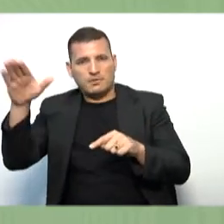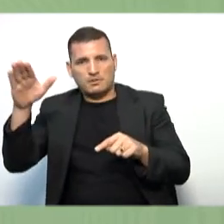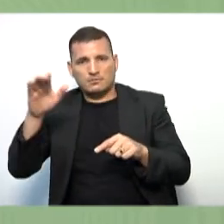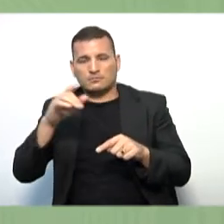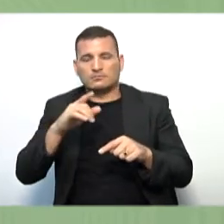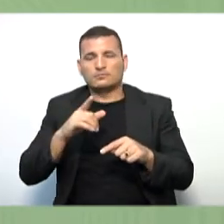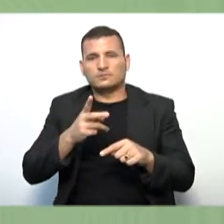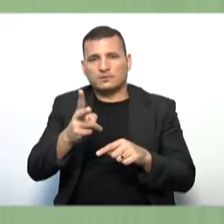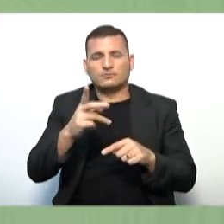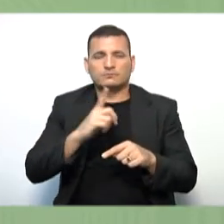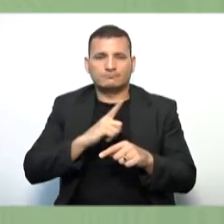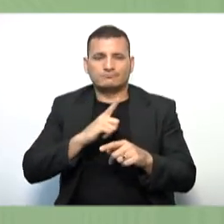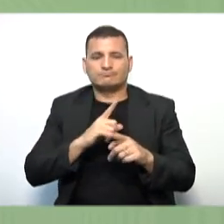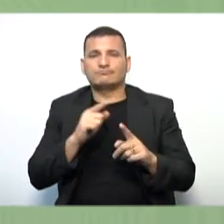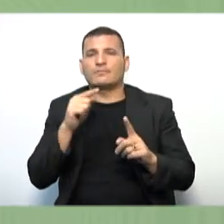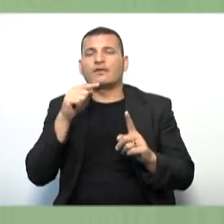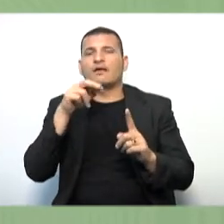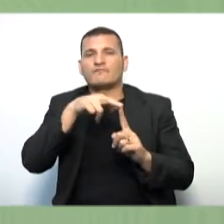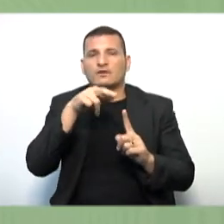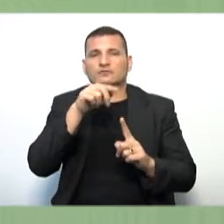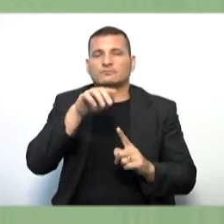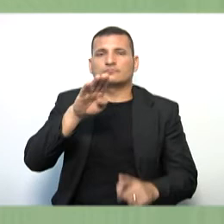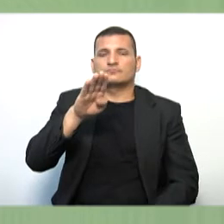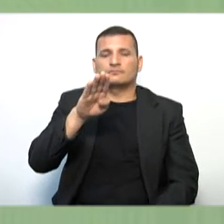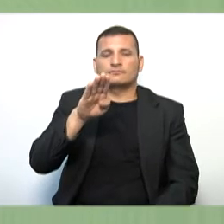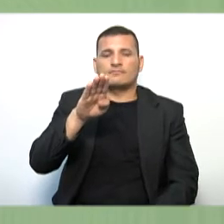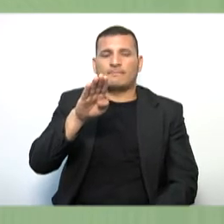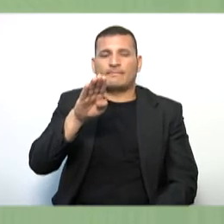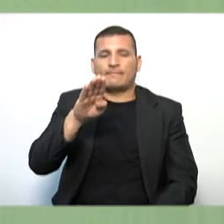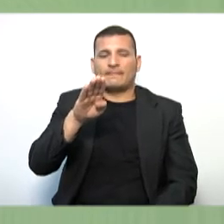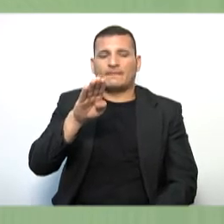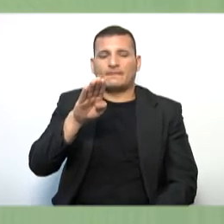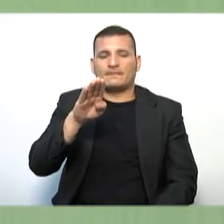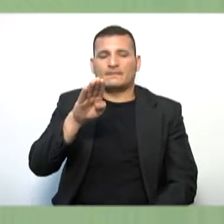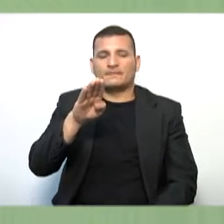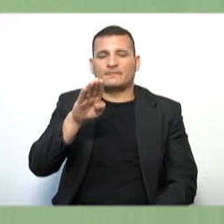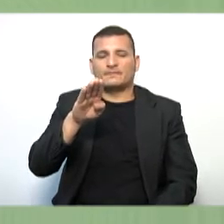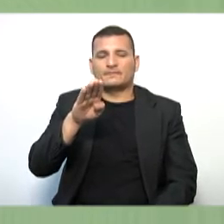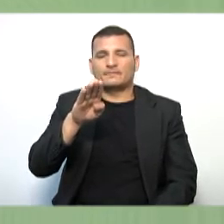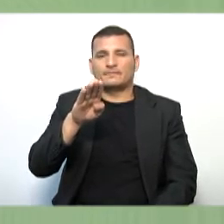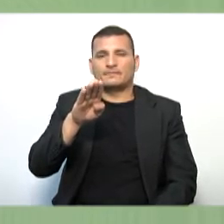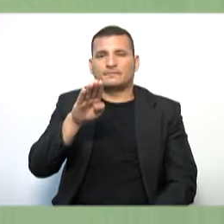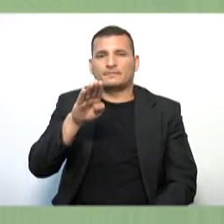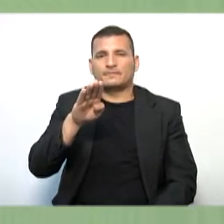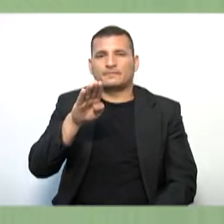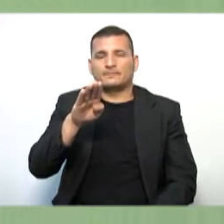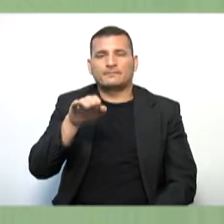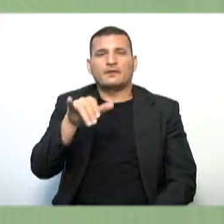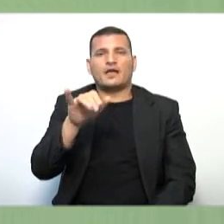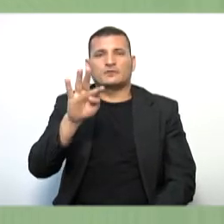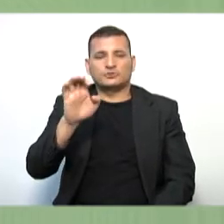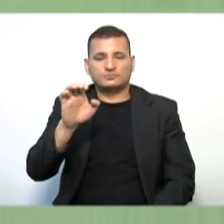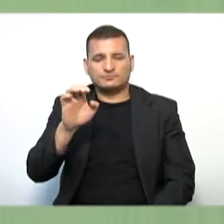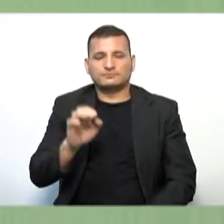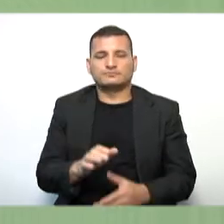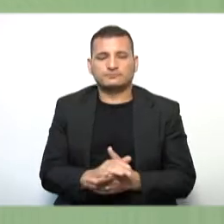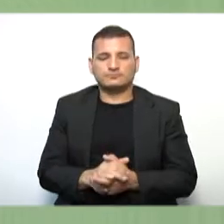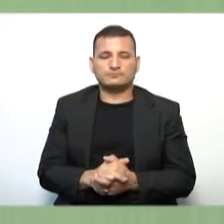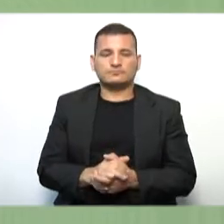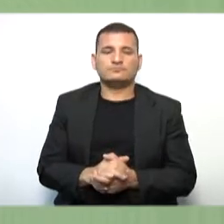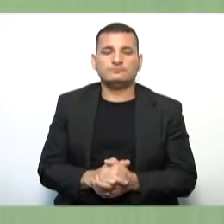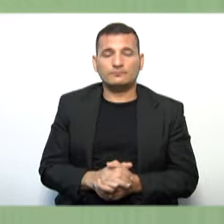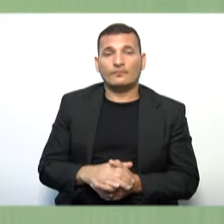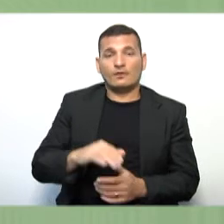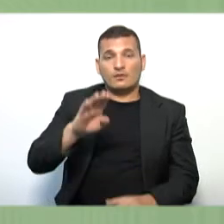do nosso referência, que é o byte. Quando quiserem trabalhar algum elemento subindo, né? Você quer converter, por exemplo, de byte